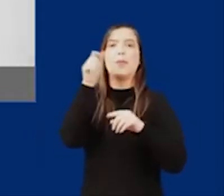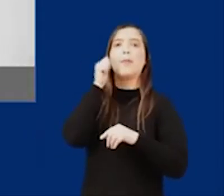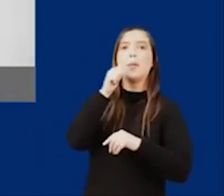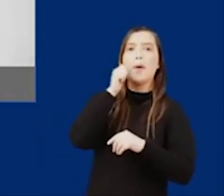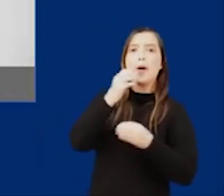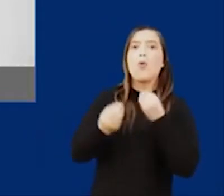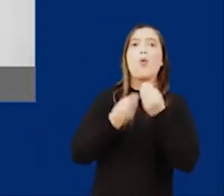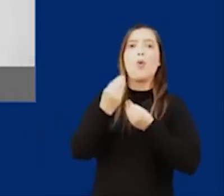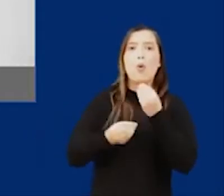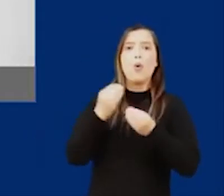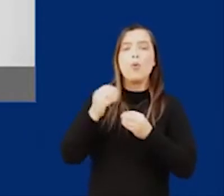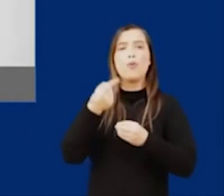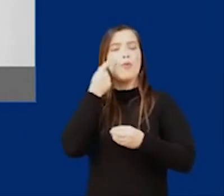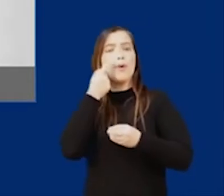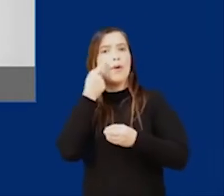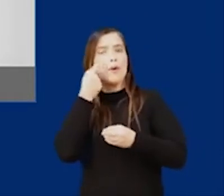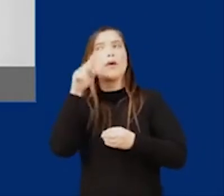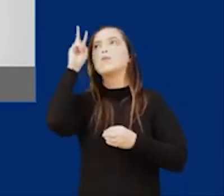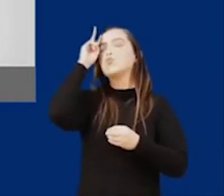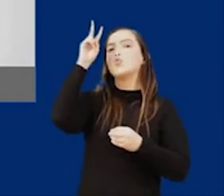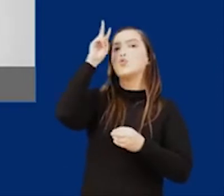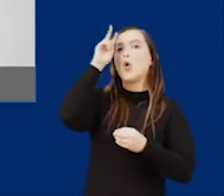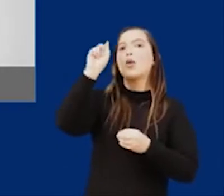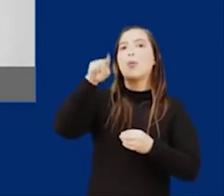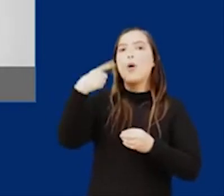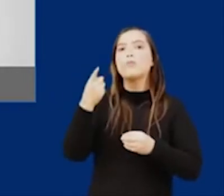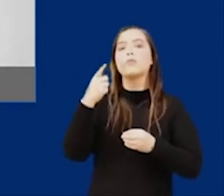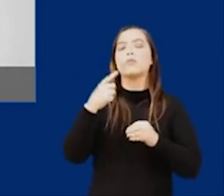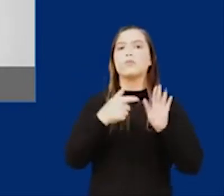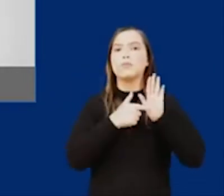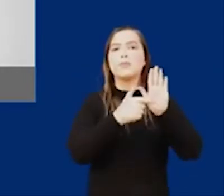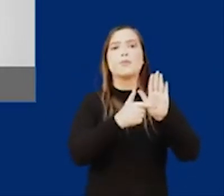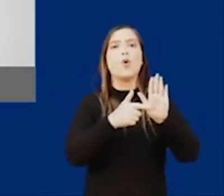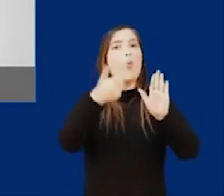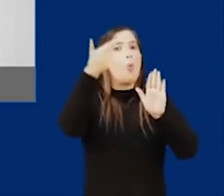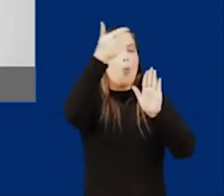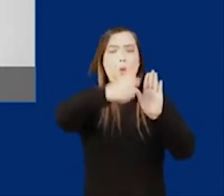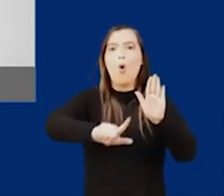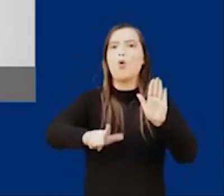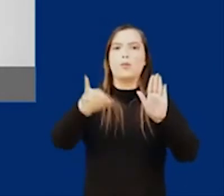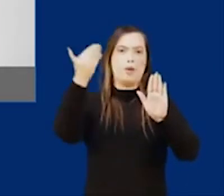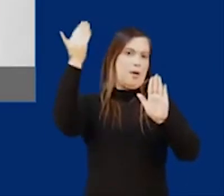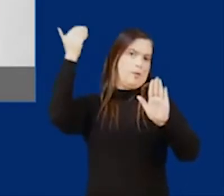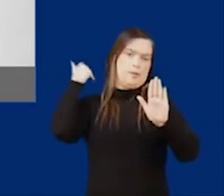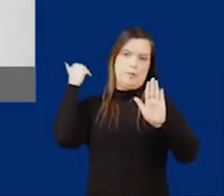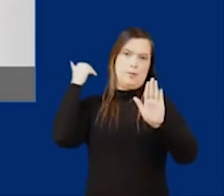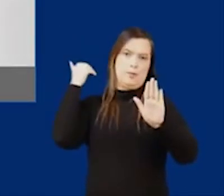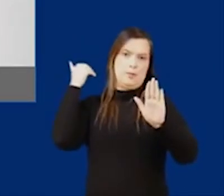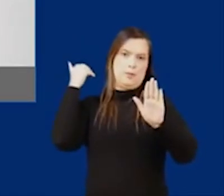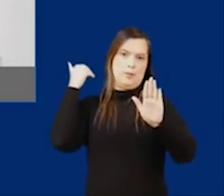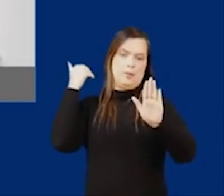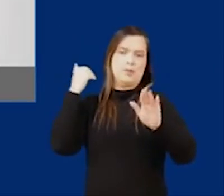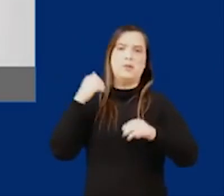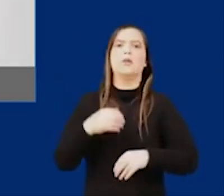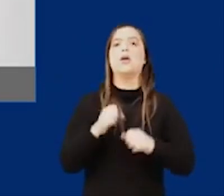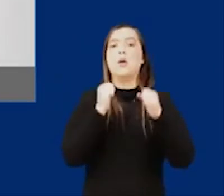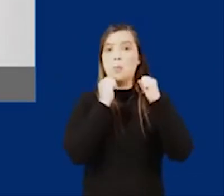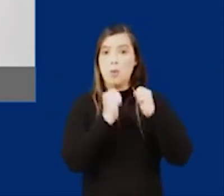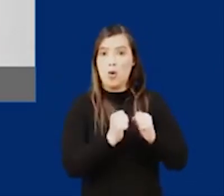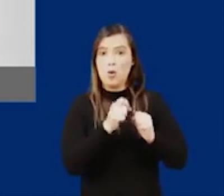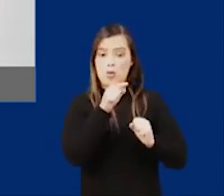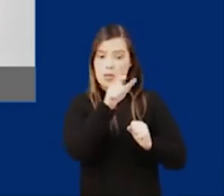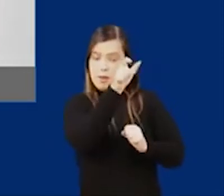dessas mulheres para lembrá-las que outras vieram antes de nós, para que a gente possa fazer com que essa